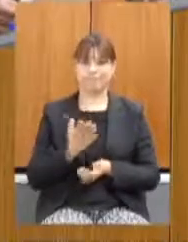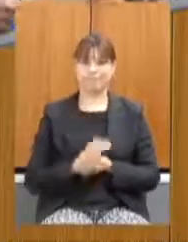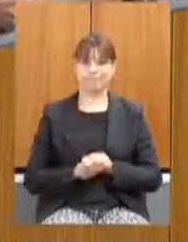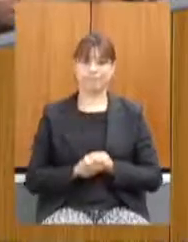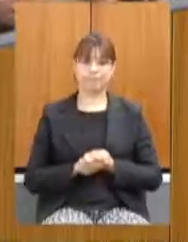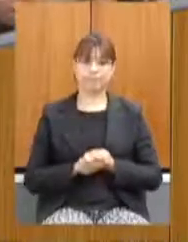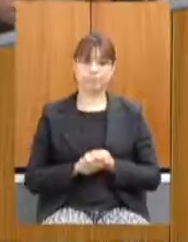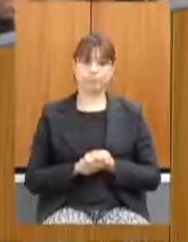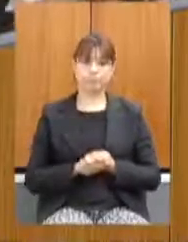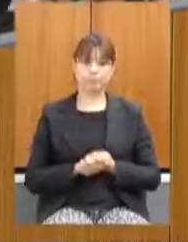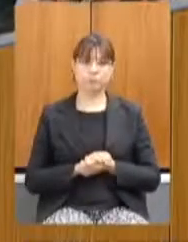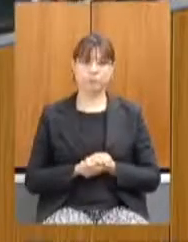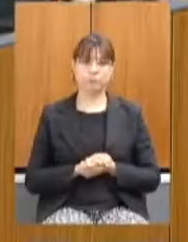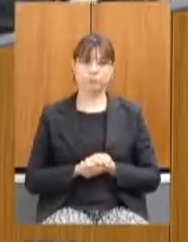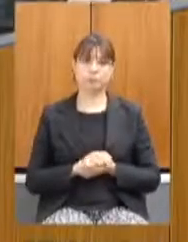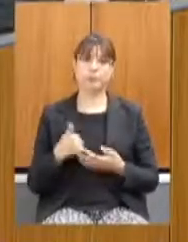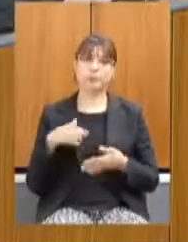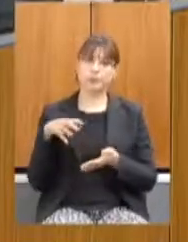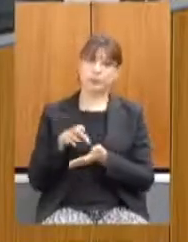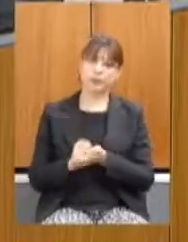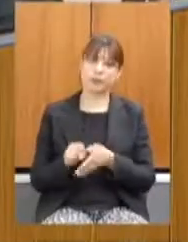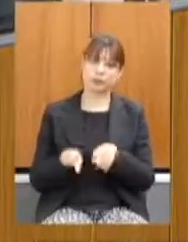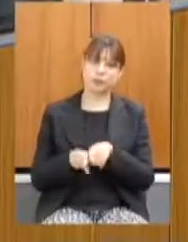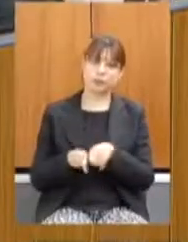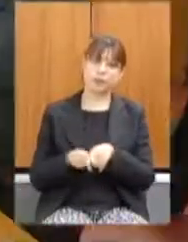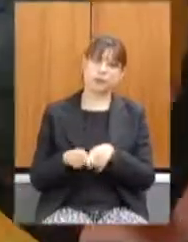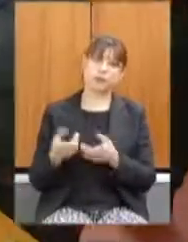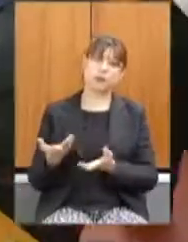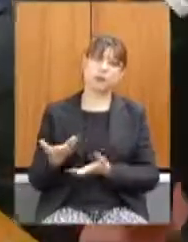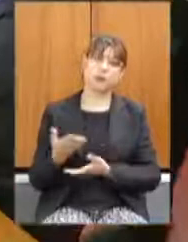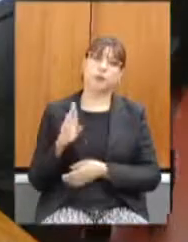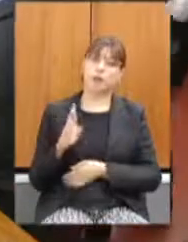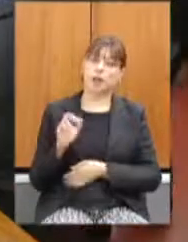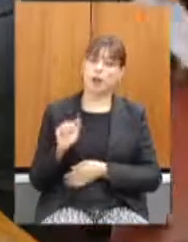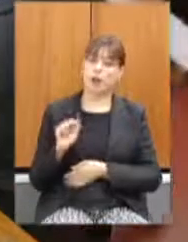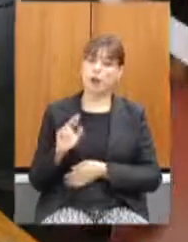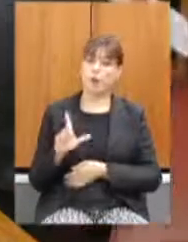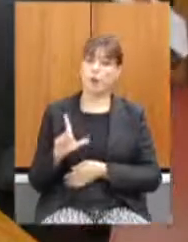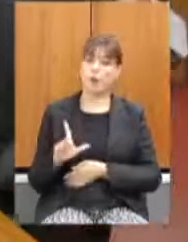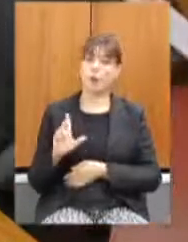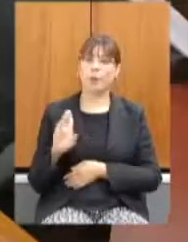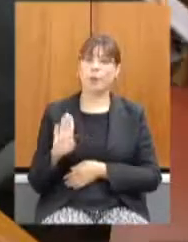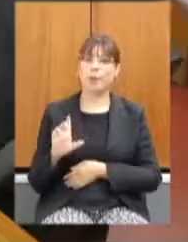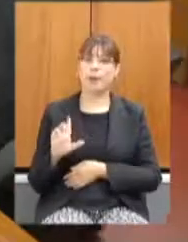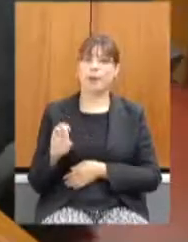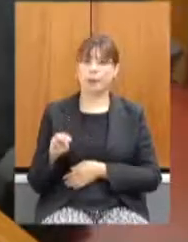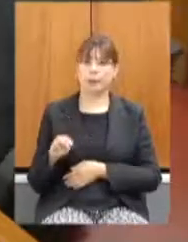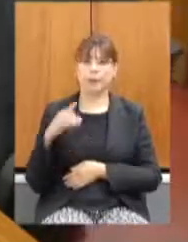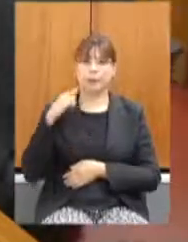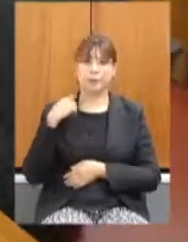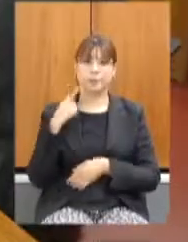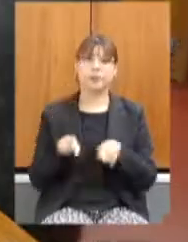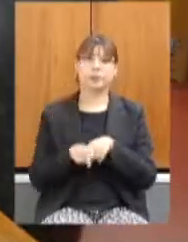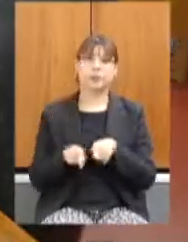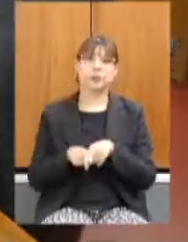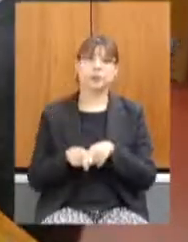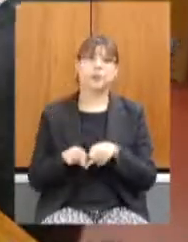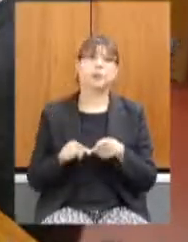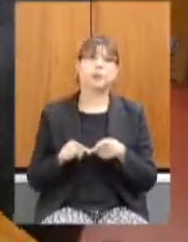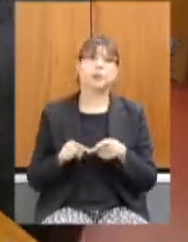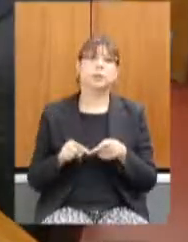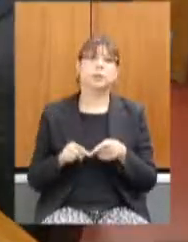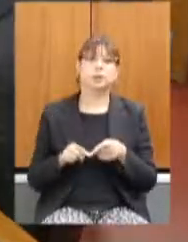eu eu registro que a presença do Companheiro Belém nosso líder do governo registro